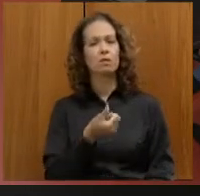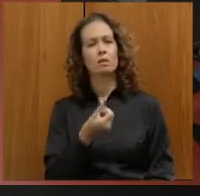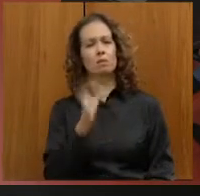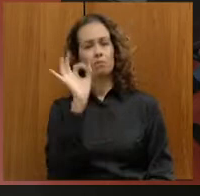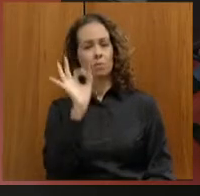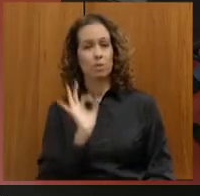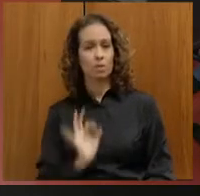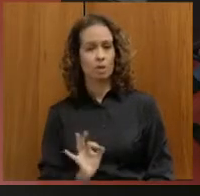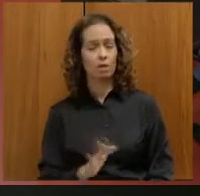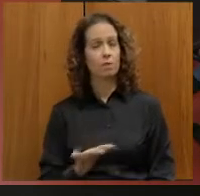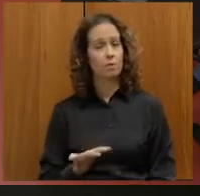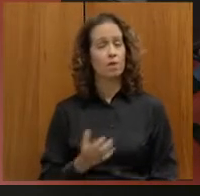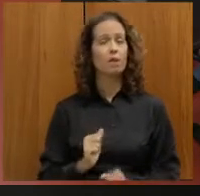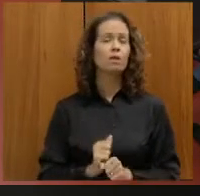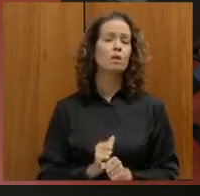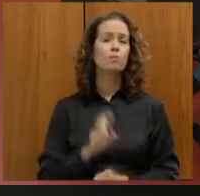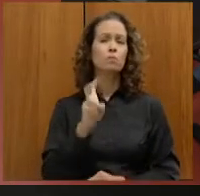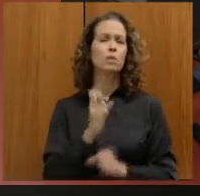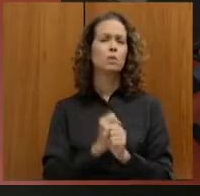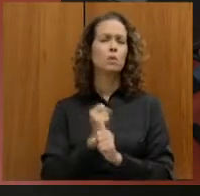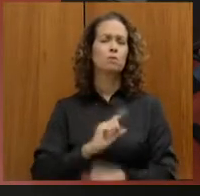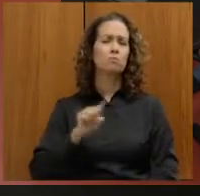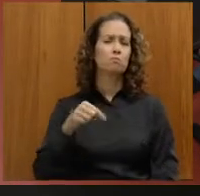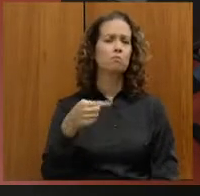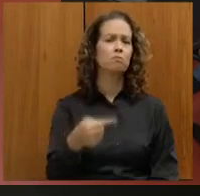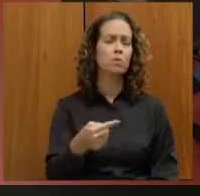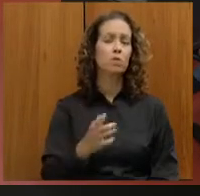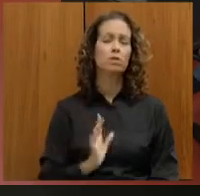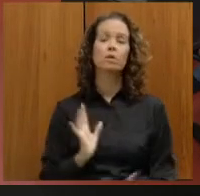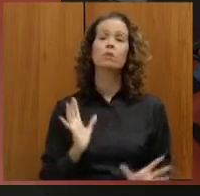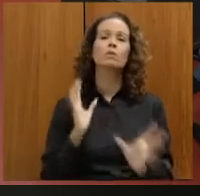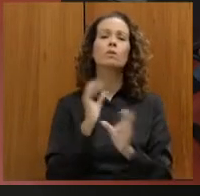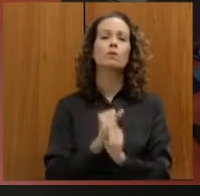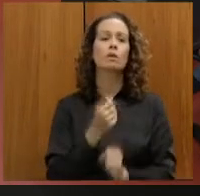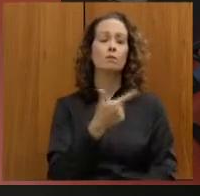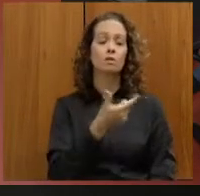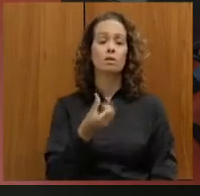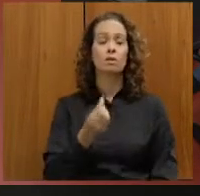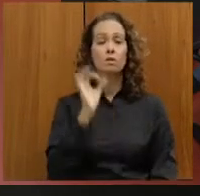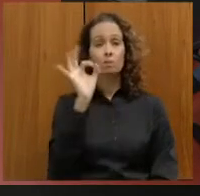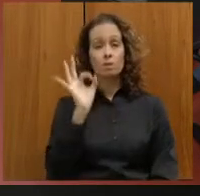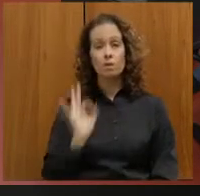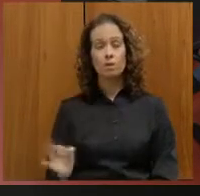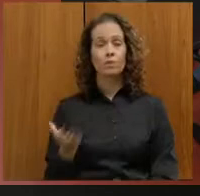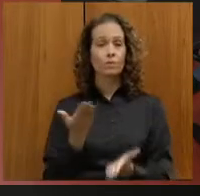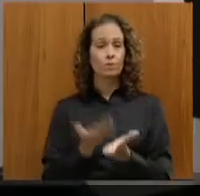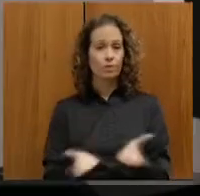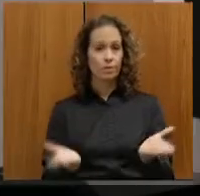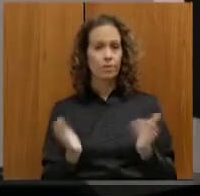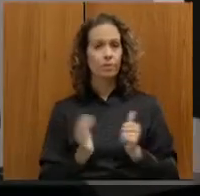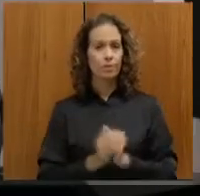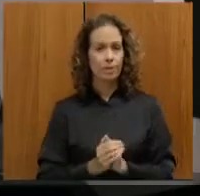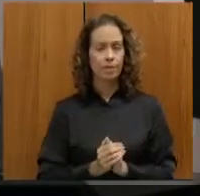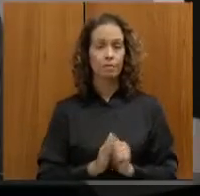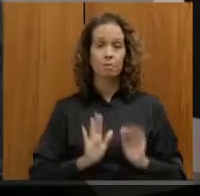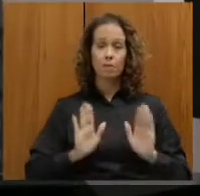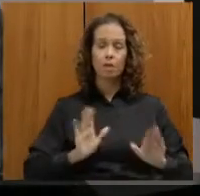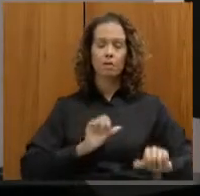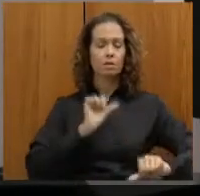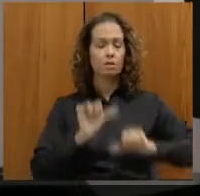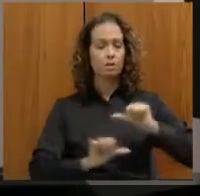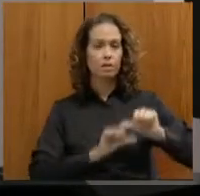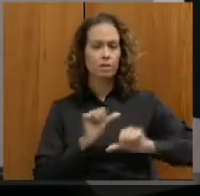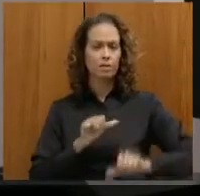completa após cinco anos serão 26 por cento de perda quanta quanto à alteração sem a